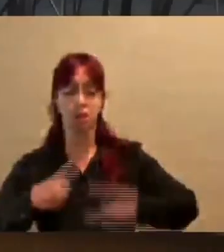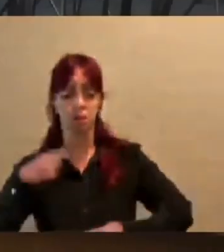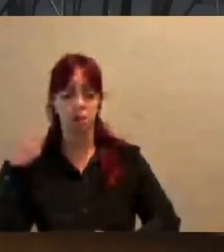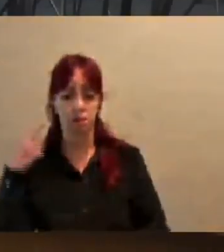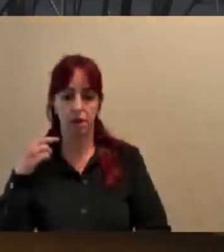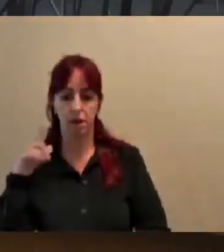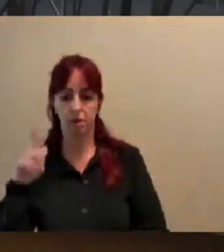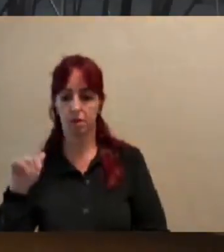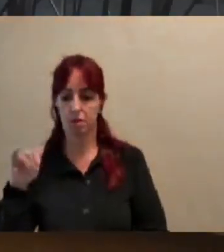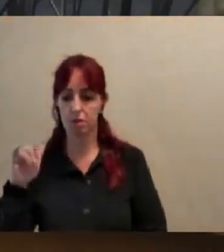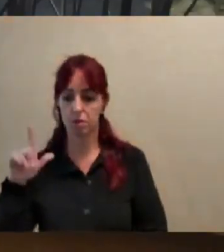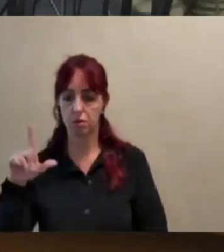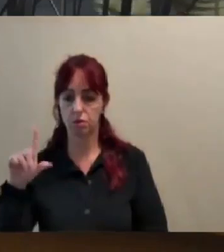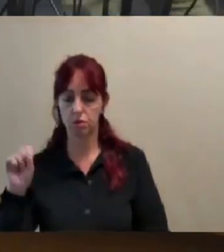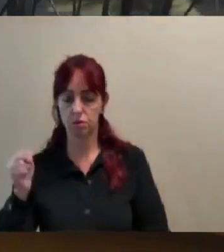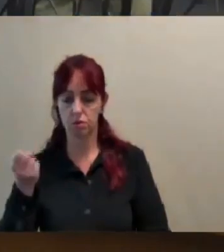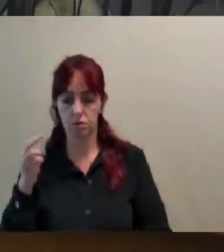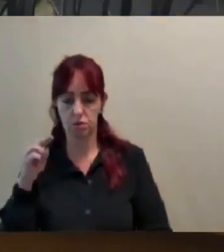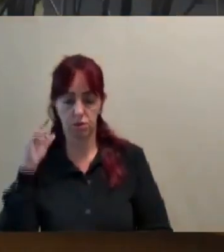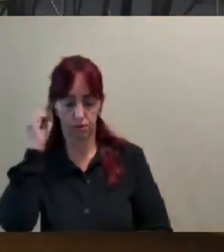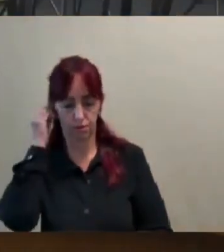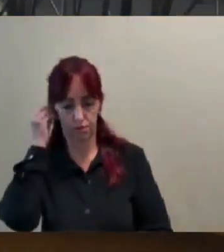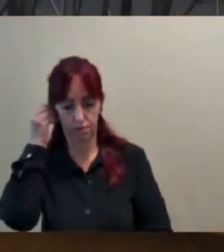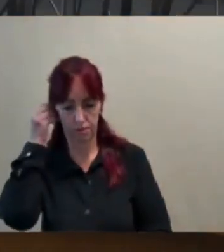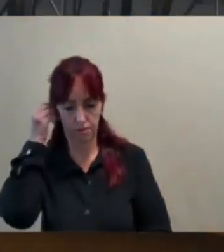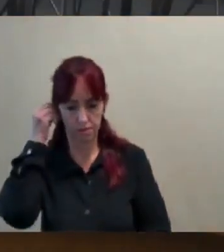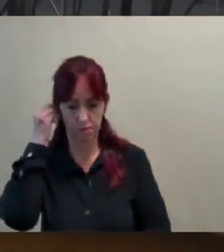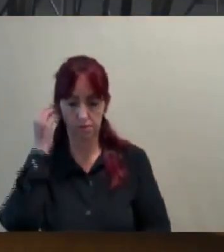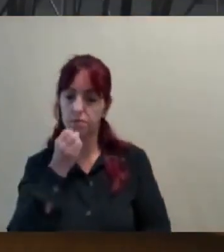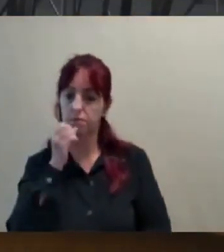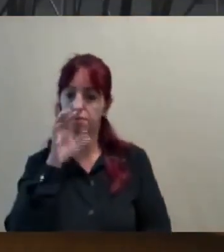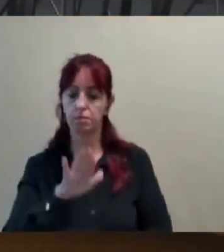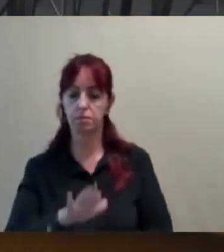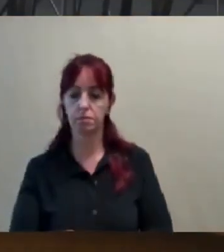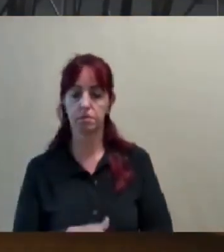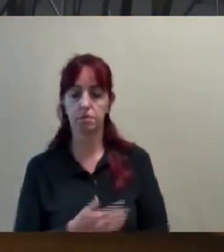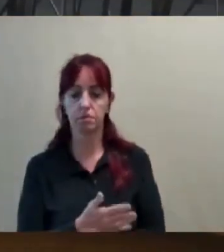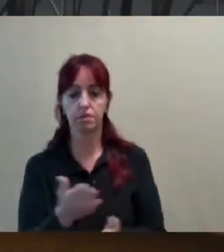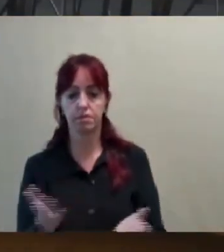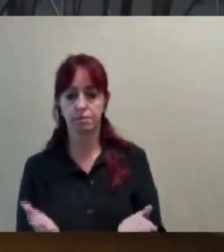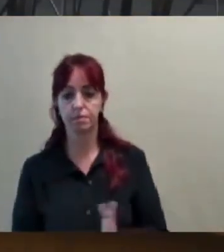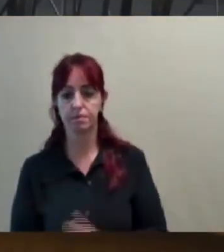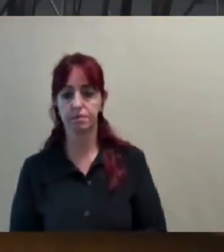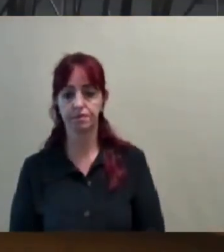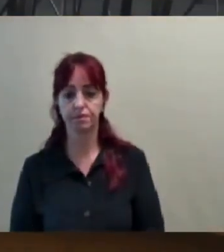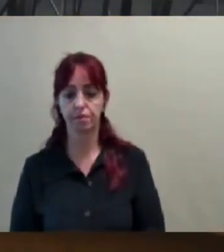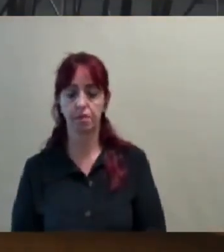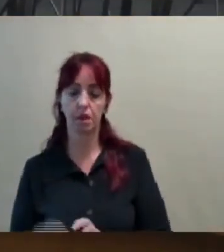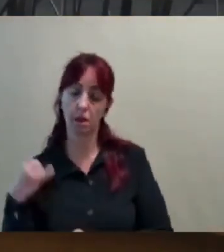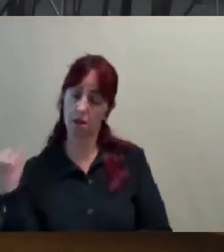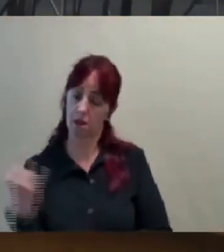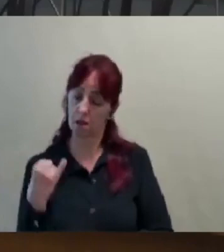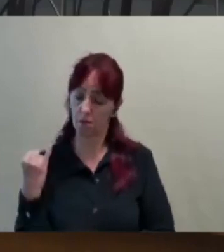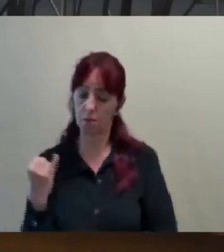Boa tarde, presidente, secretária, senhores e senhoras vereadores e a todos que nos acompanham.